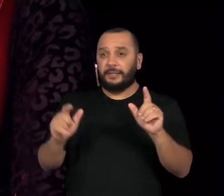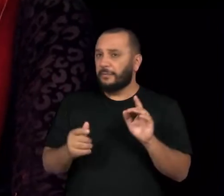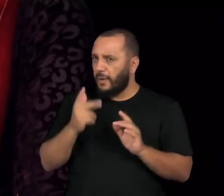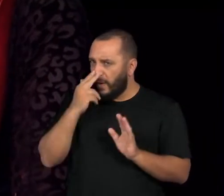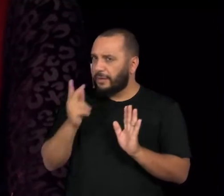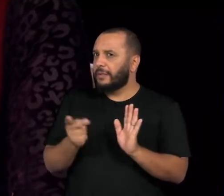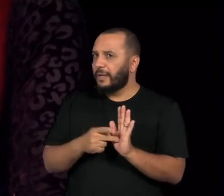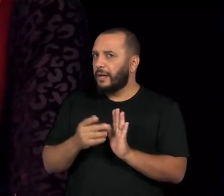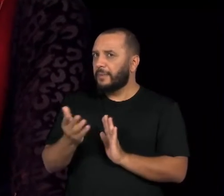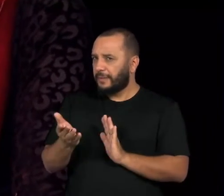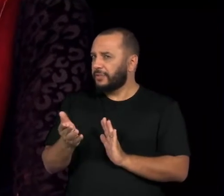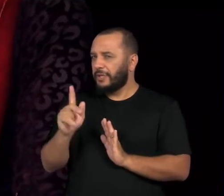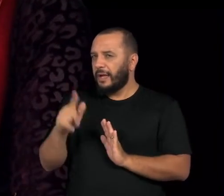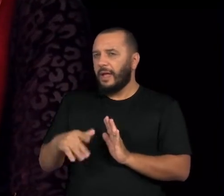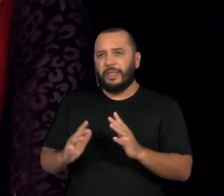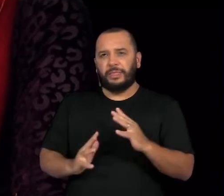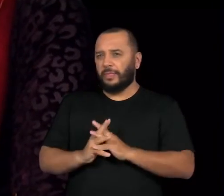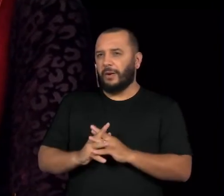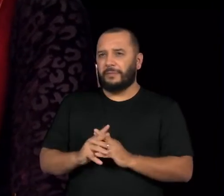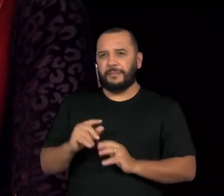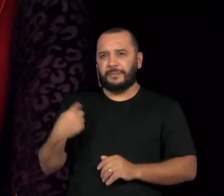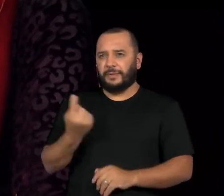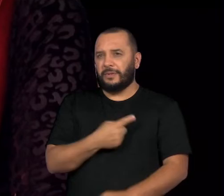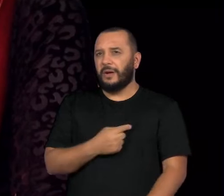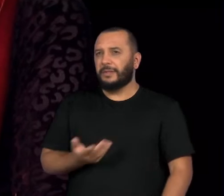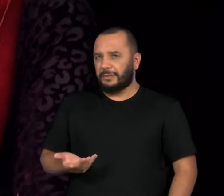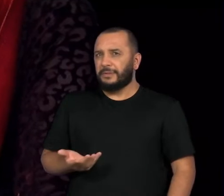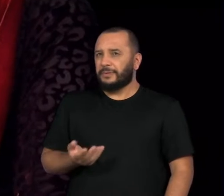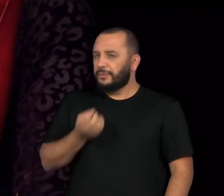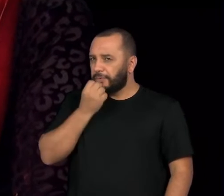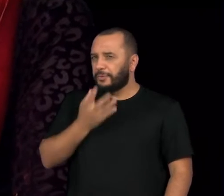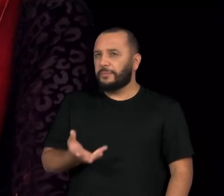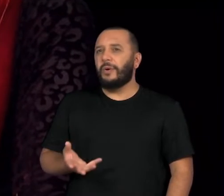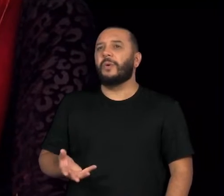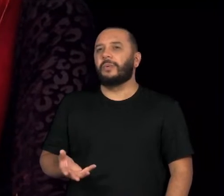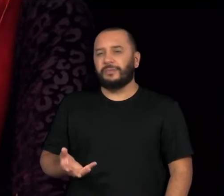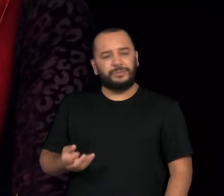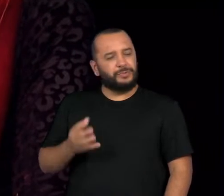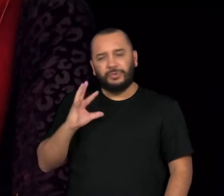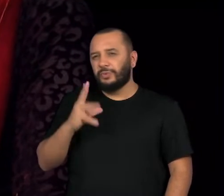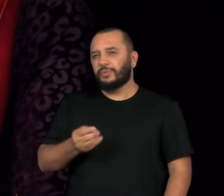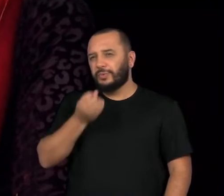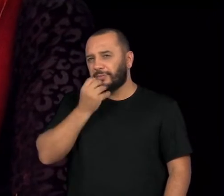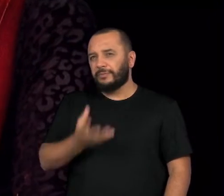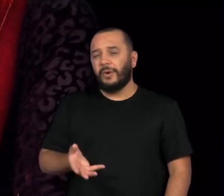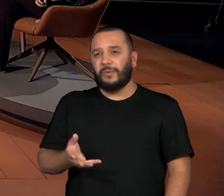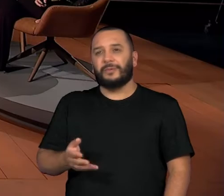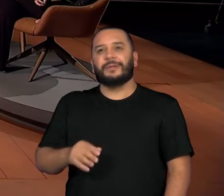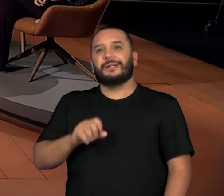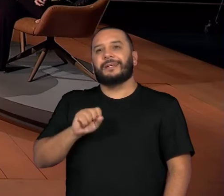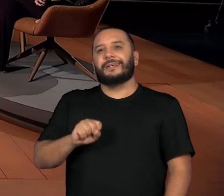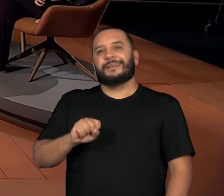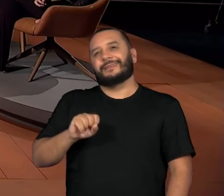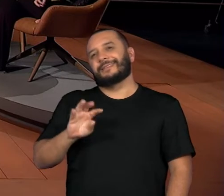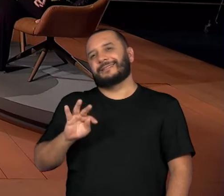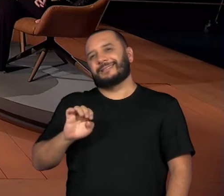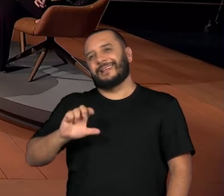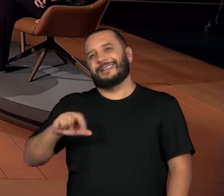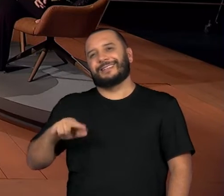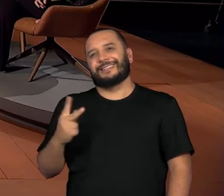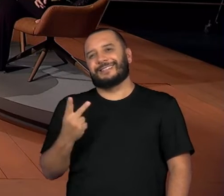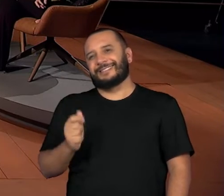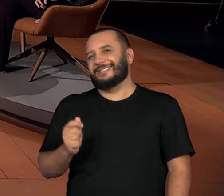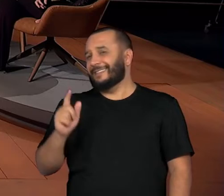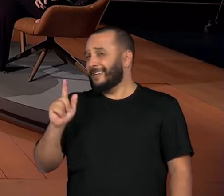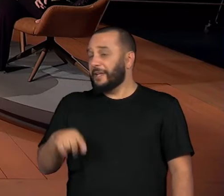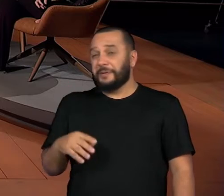realmente é la crème de la crème para o ator, né? É tudo de bom. E Estelinha foi o máximo, a gente